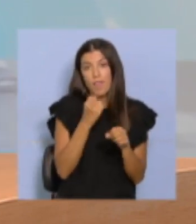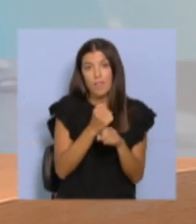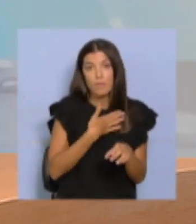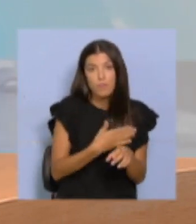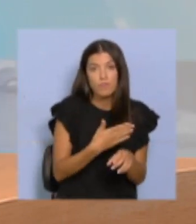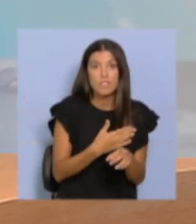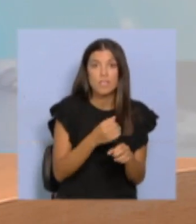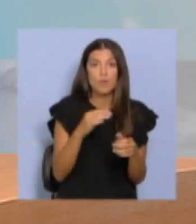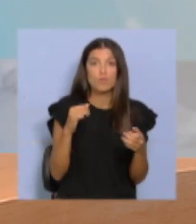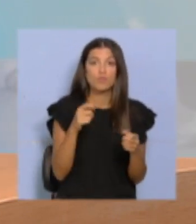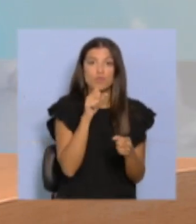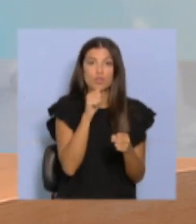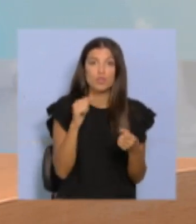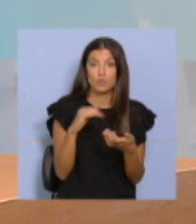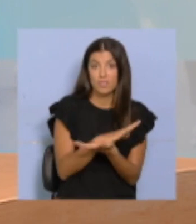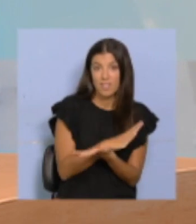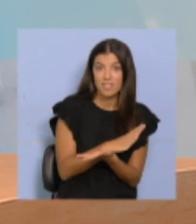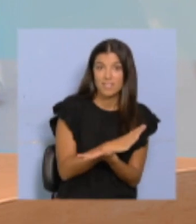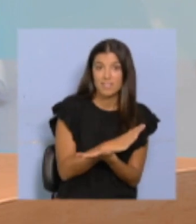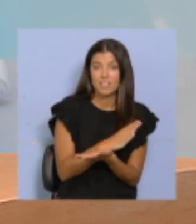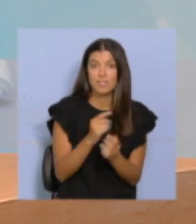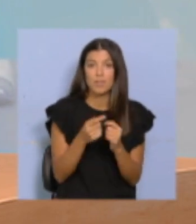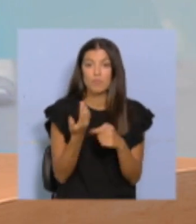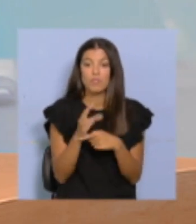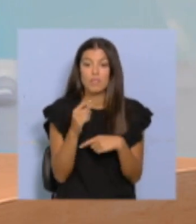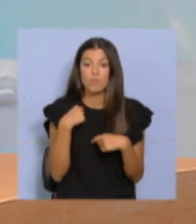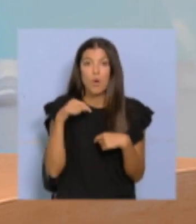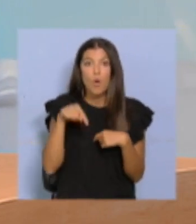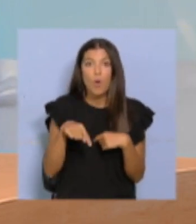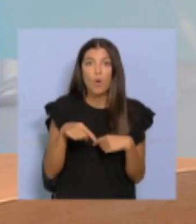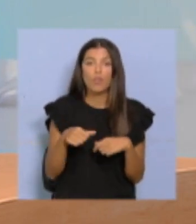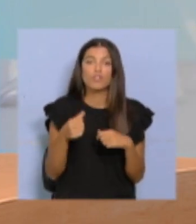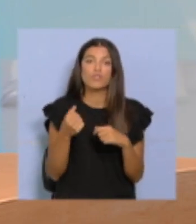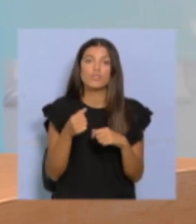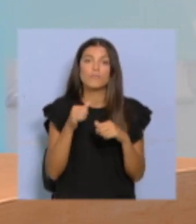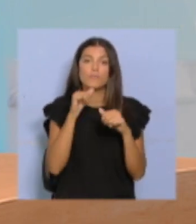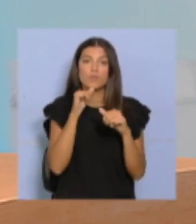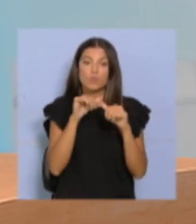bem. Eu hoje confrontei-me com isso por causa do